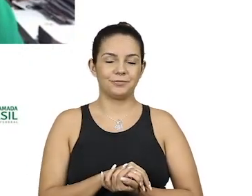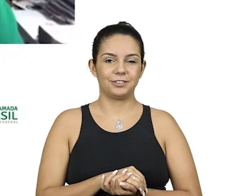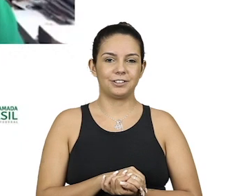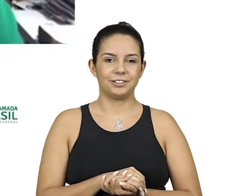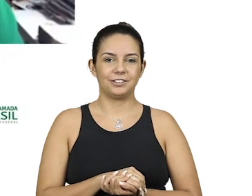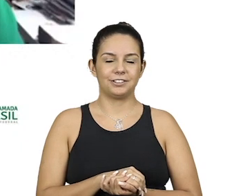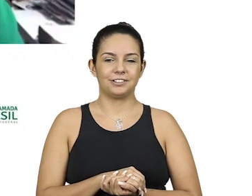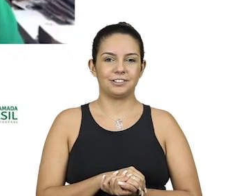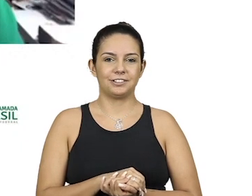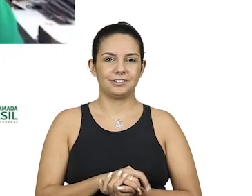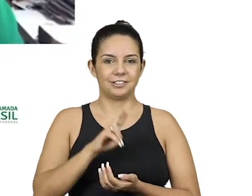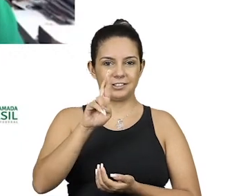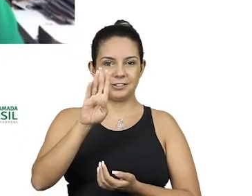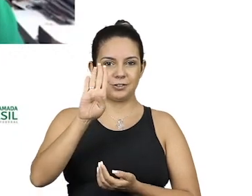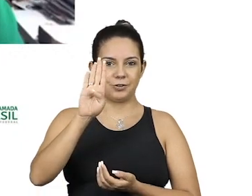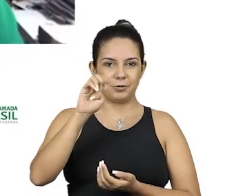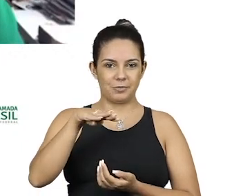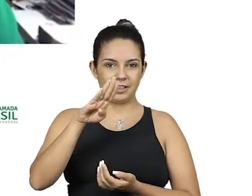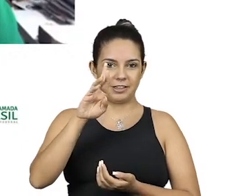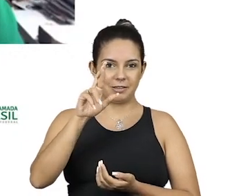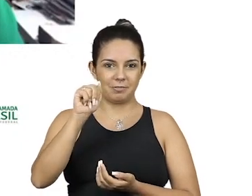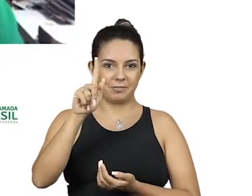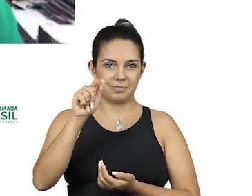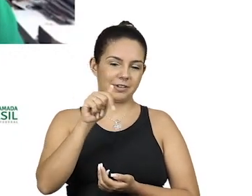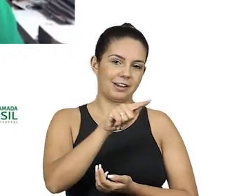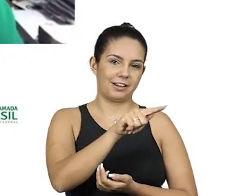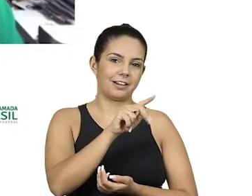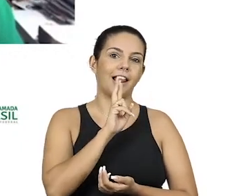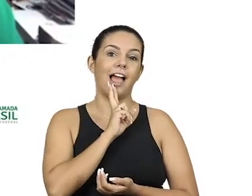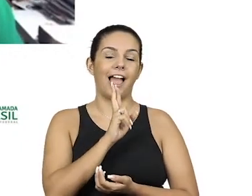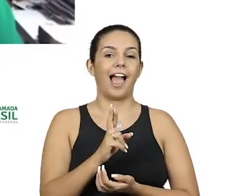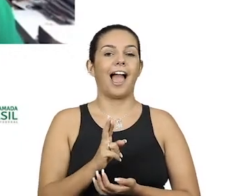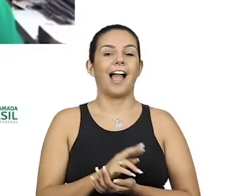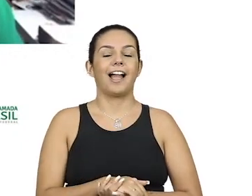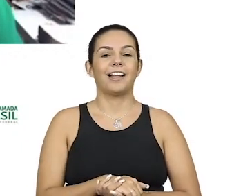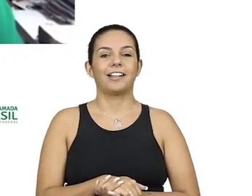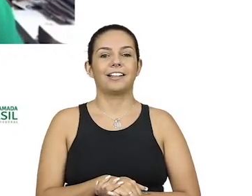conheceu. Rubem Braga.